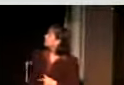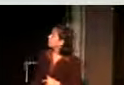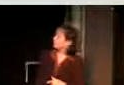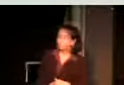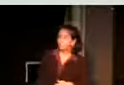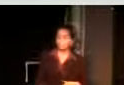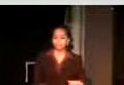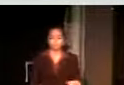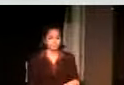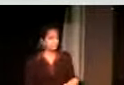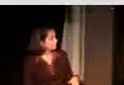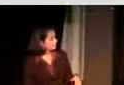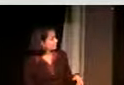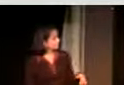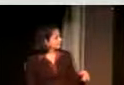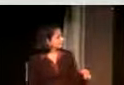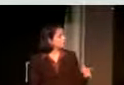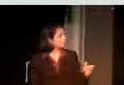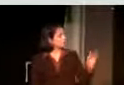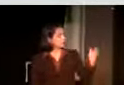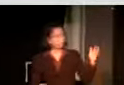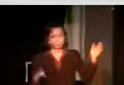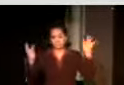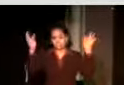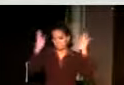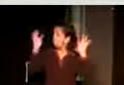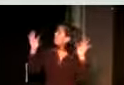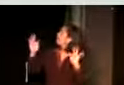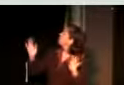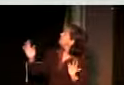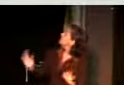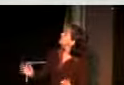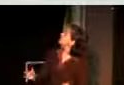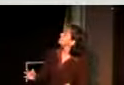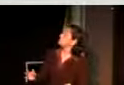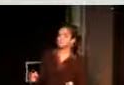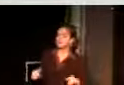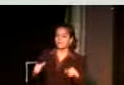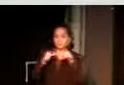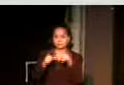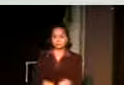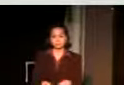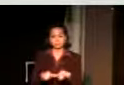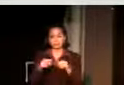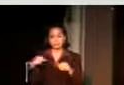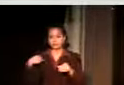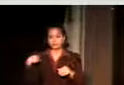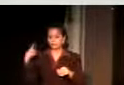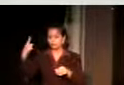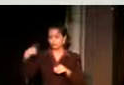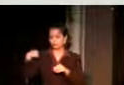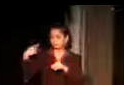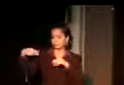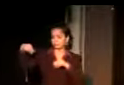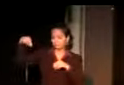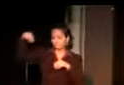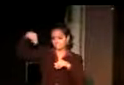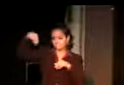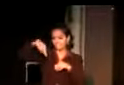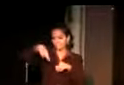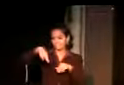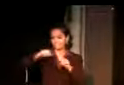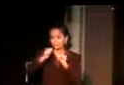misericórdia para que que a felicidade está no andar com Deus a